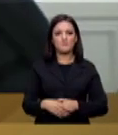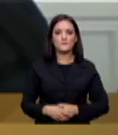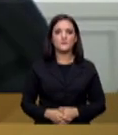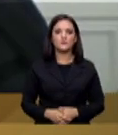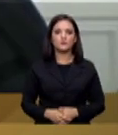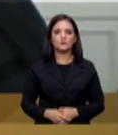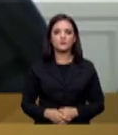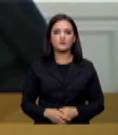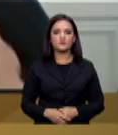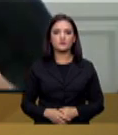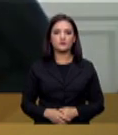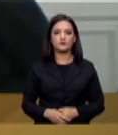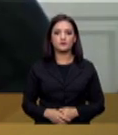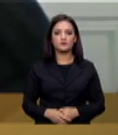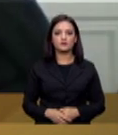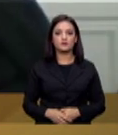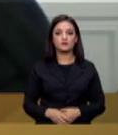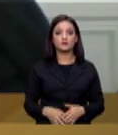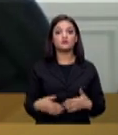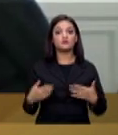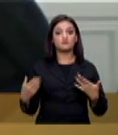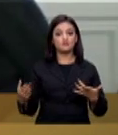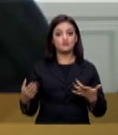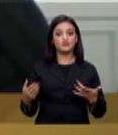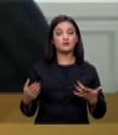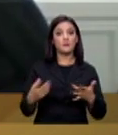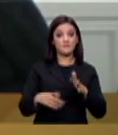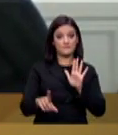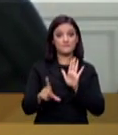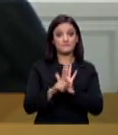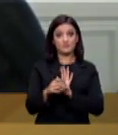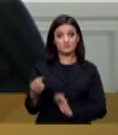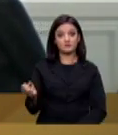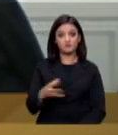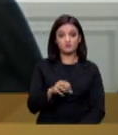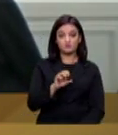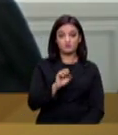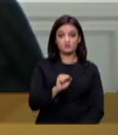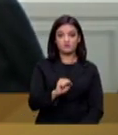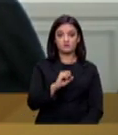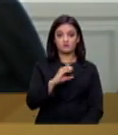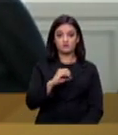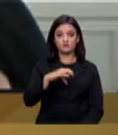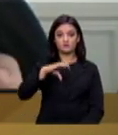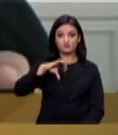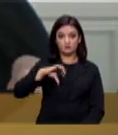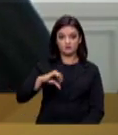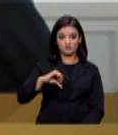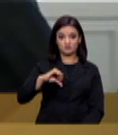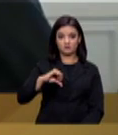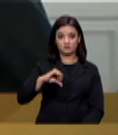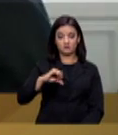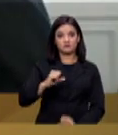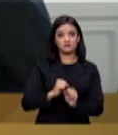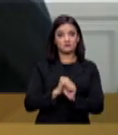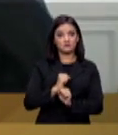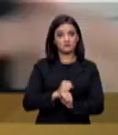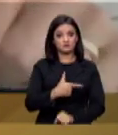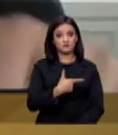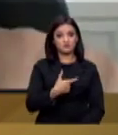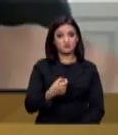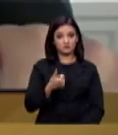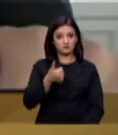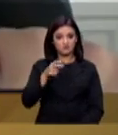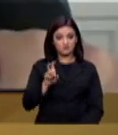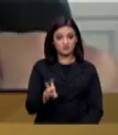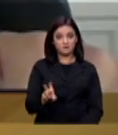Olha, essa nova lei, a Lei 809 de 2015,